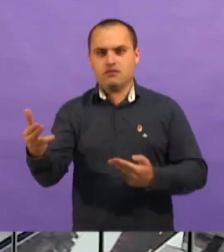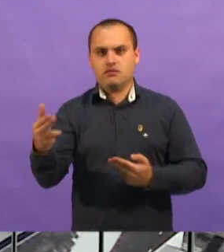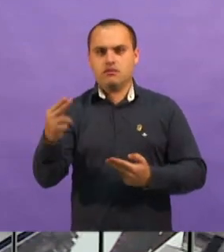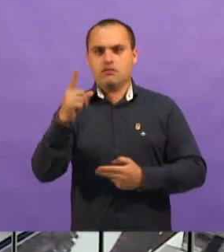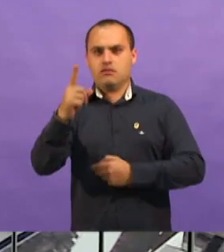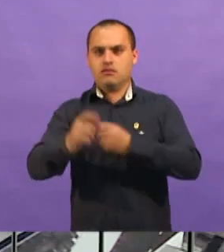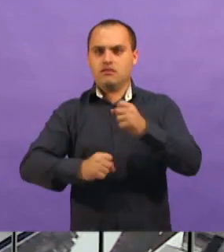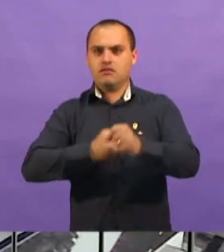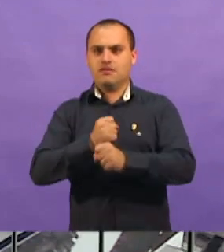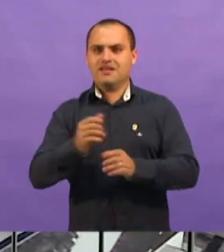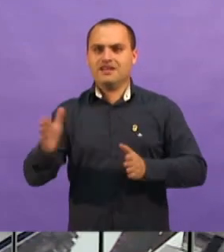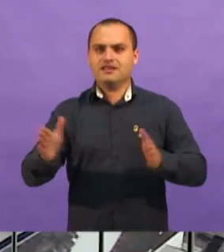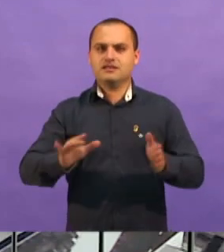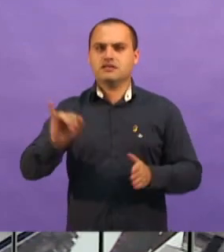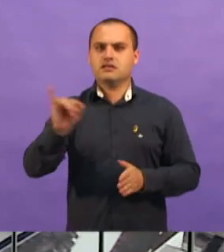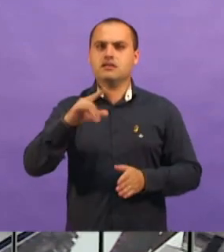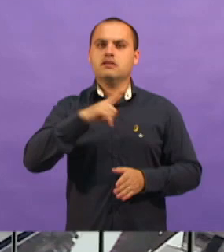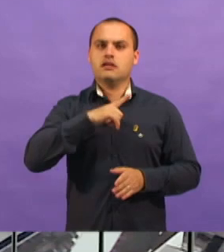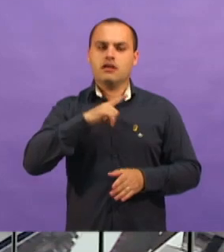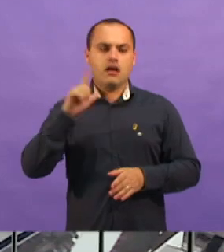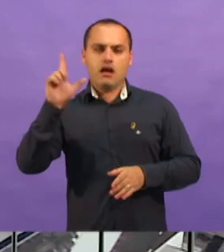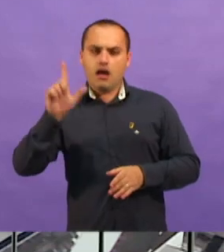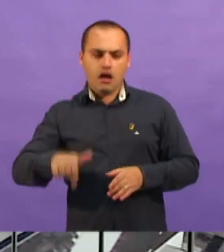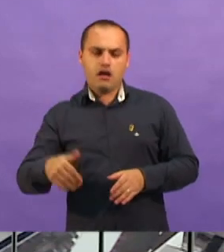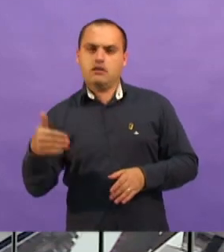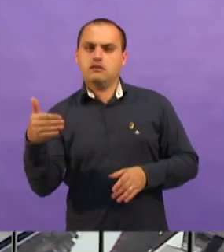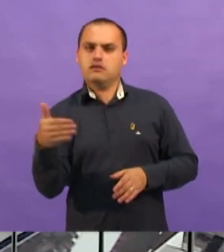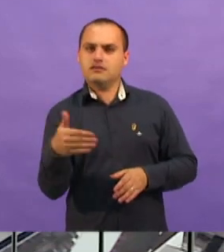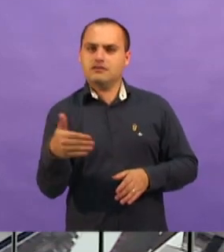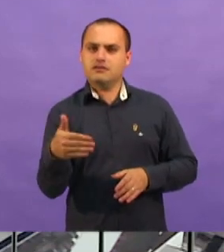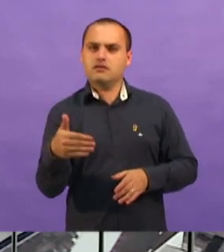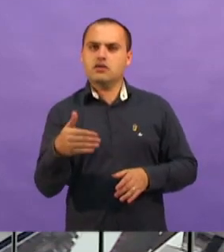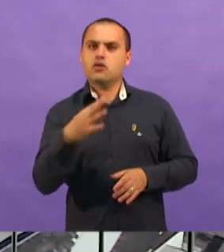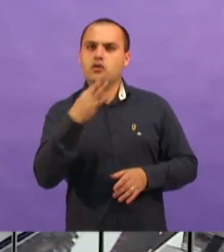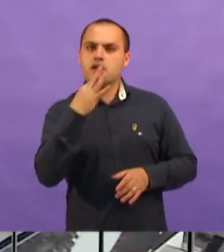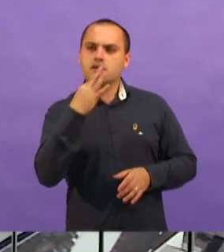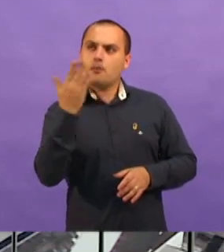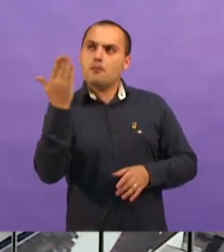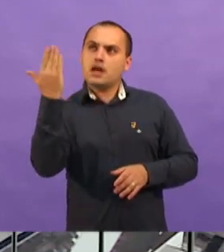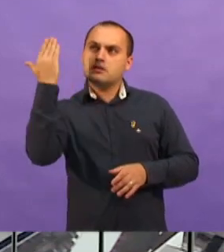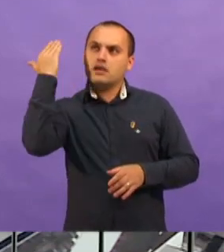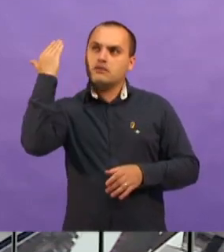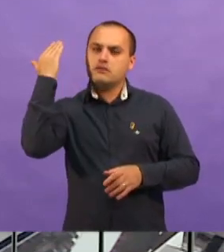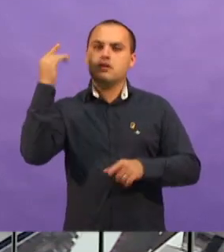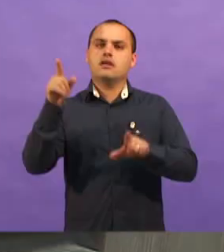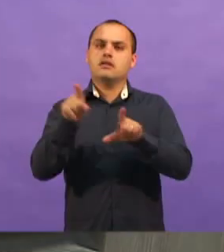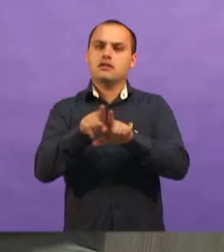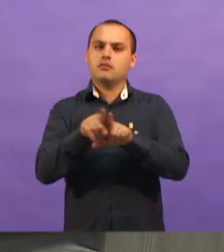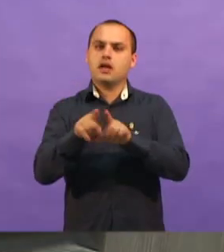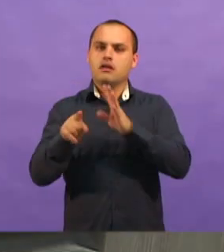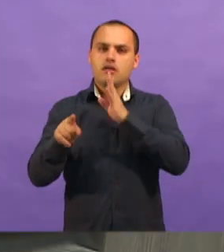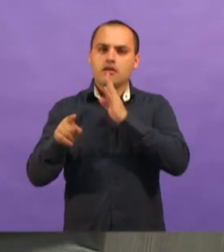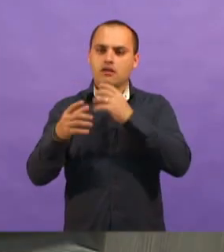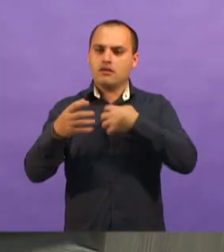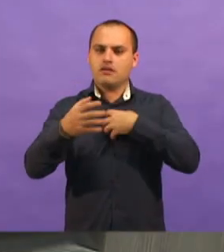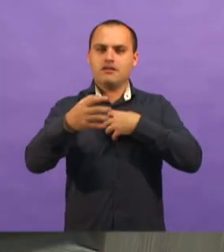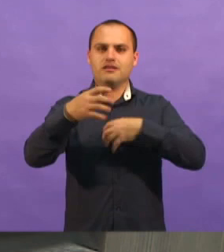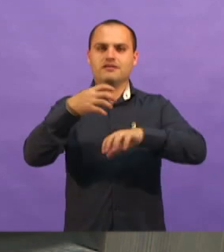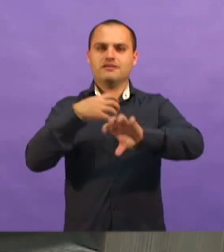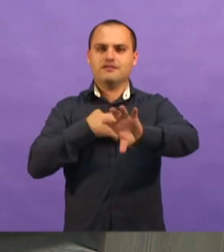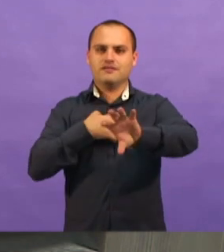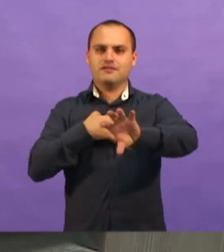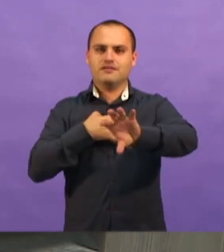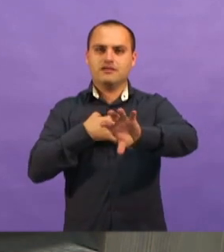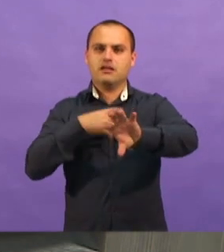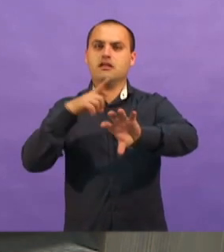é justamente isso. Não só reconhecer o passado, mas tentar se reconhecer para reconhecer de um outro a você mesmo. E a partir daí,